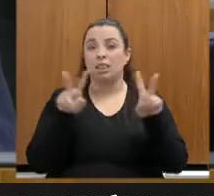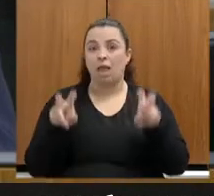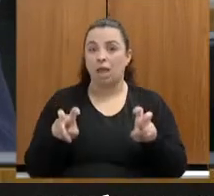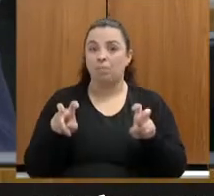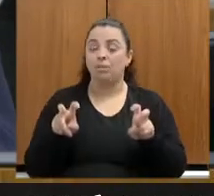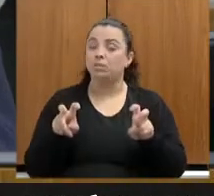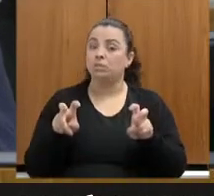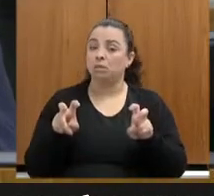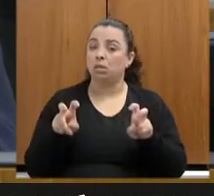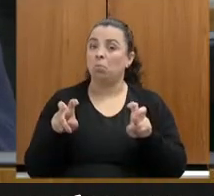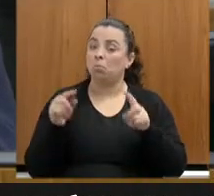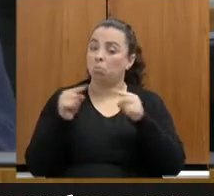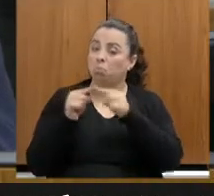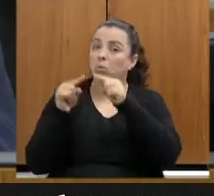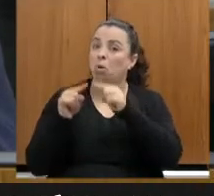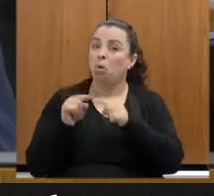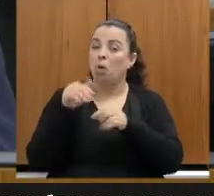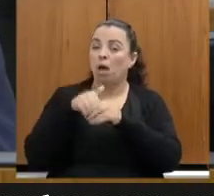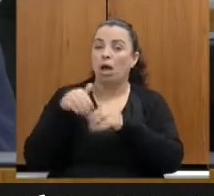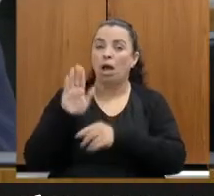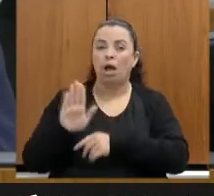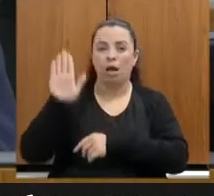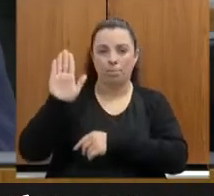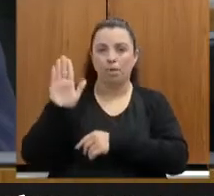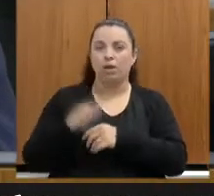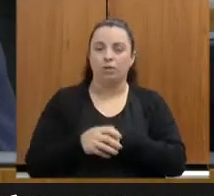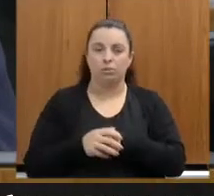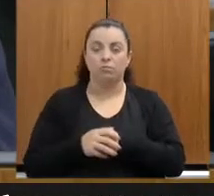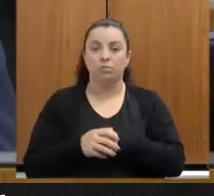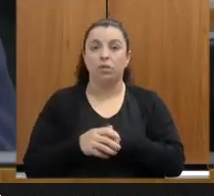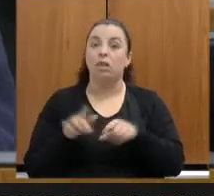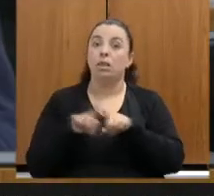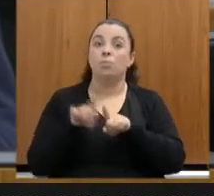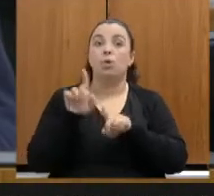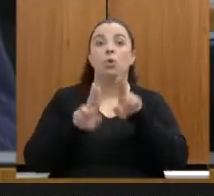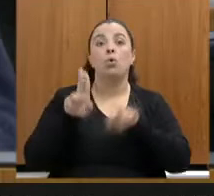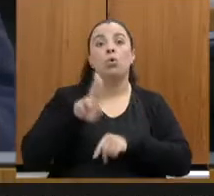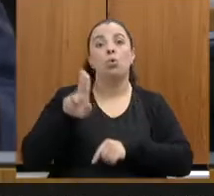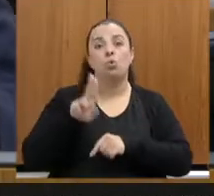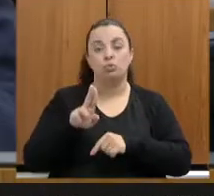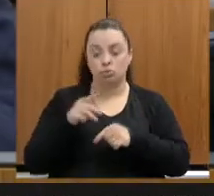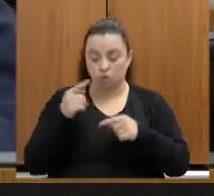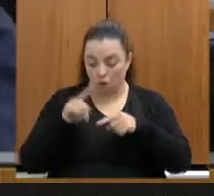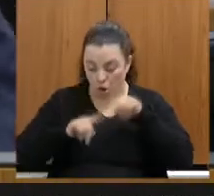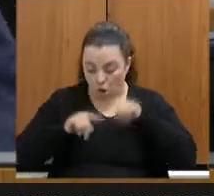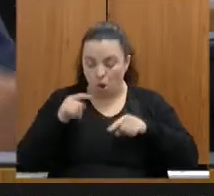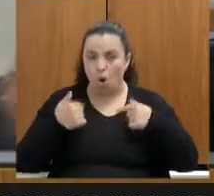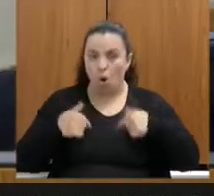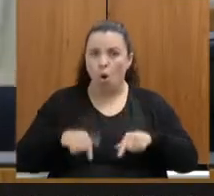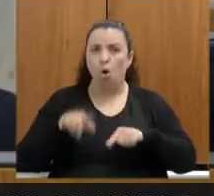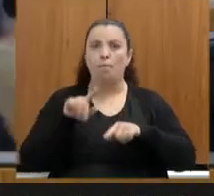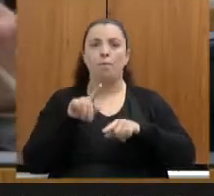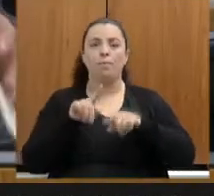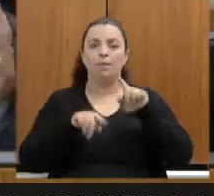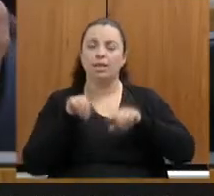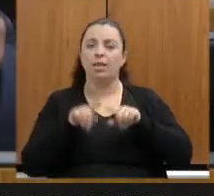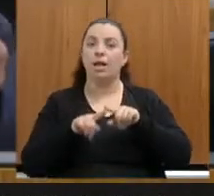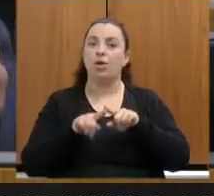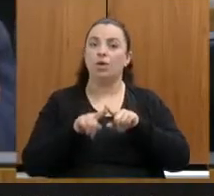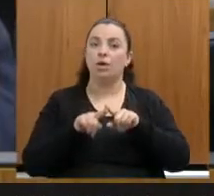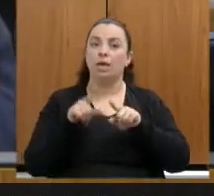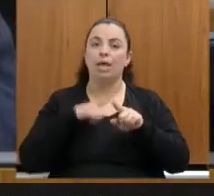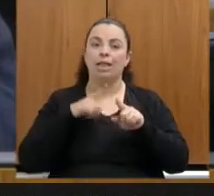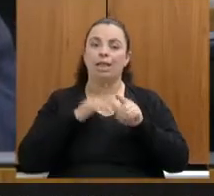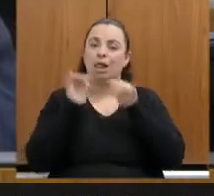eleitorais bem como o uso de material e vestimentas alusivos às campanhas